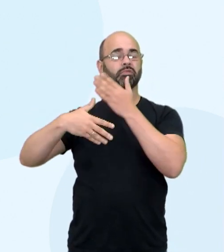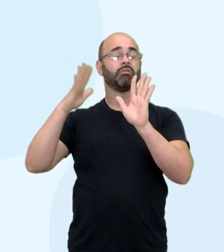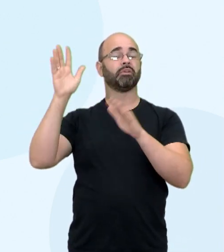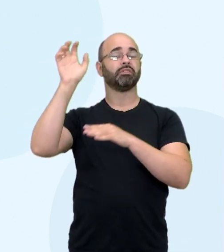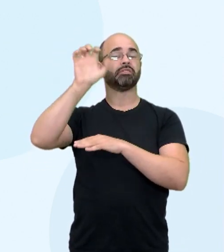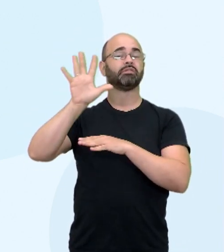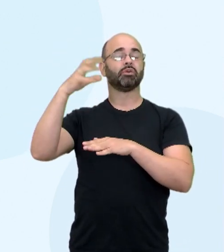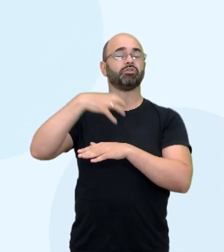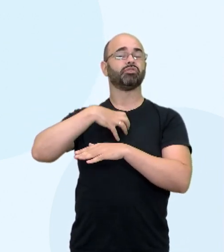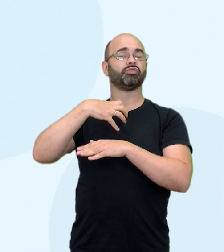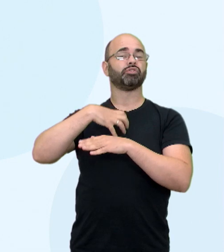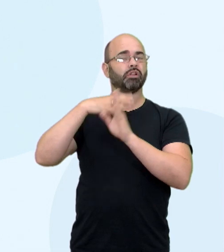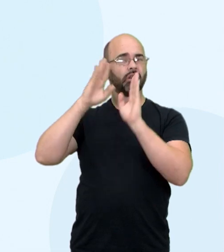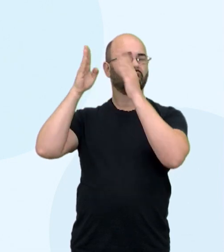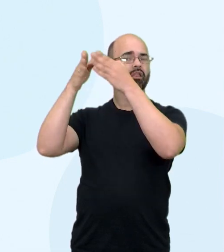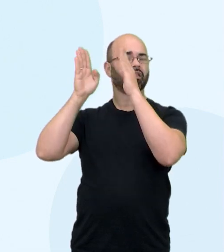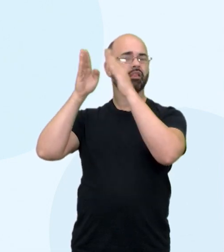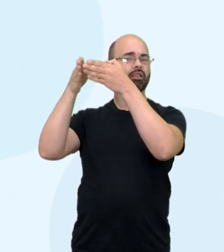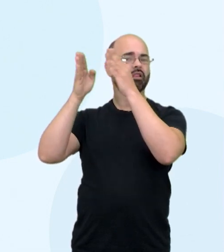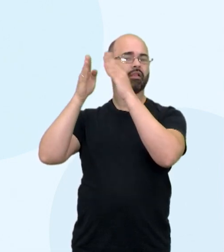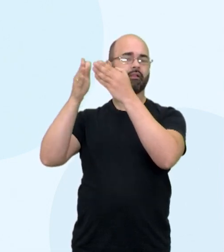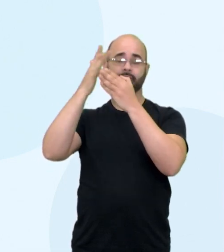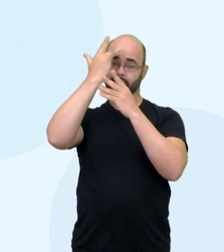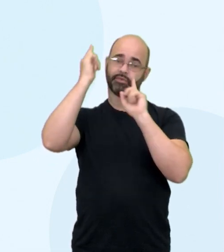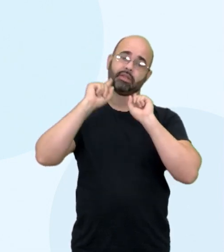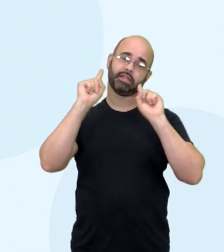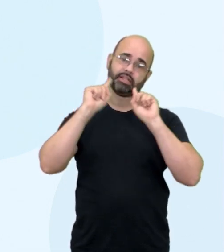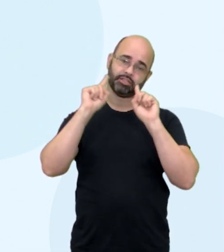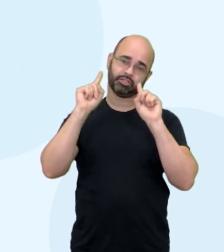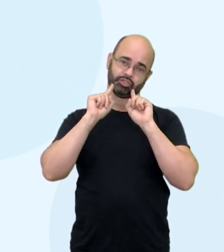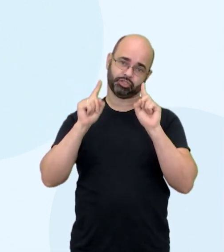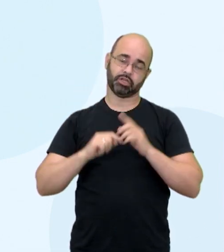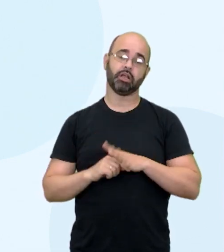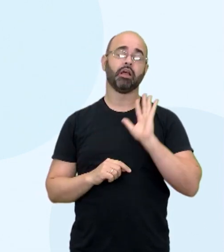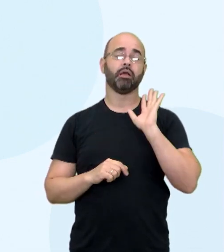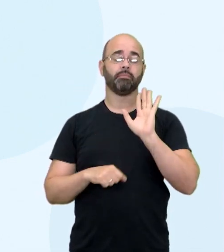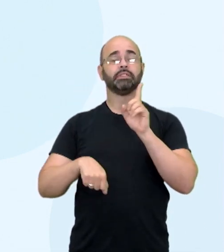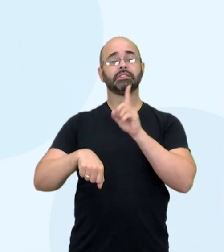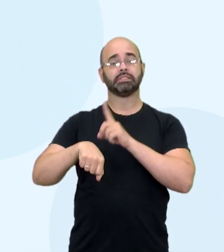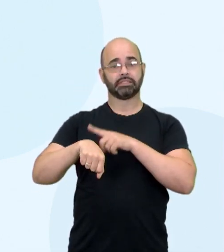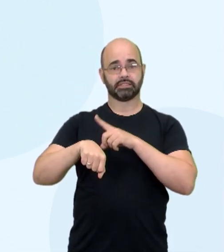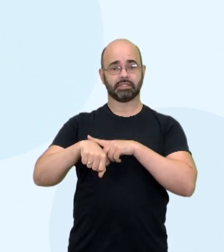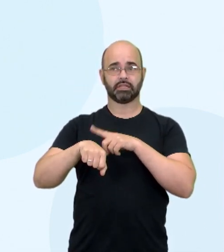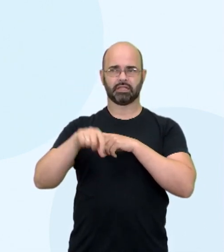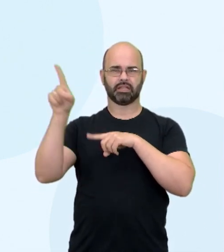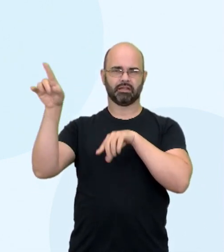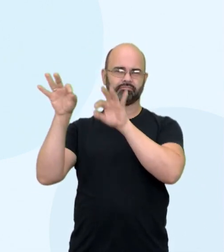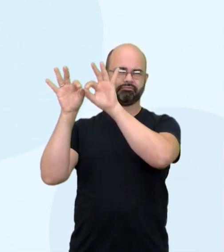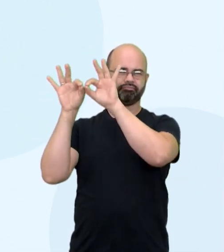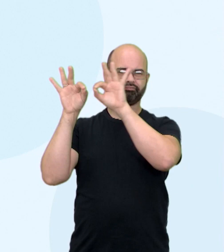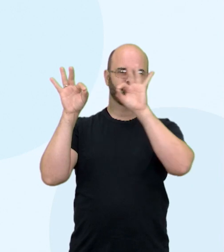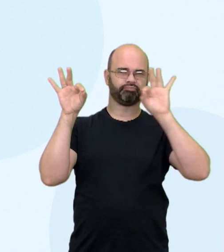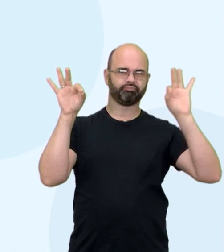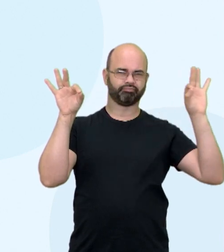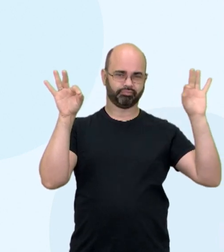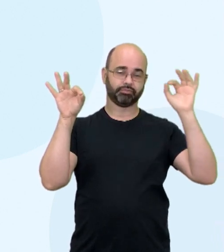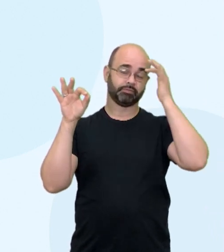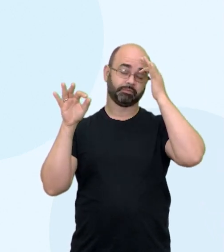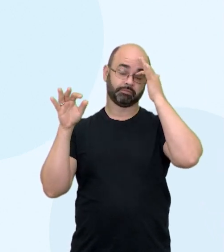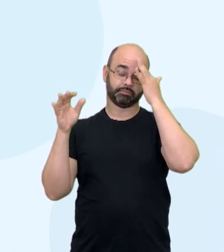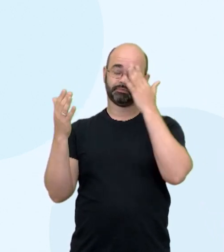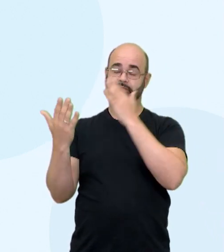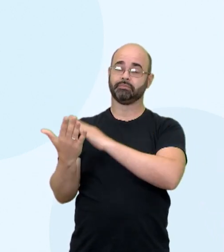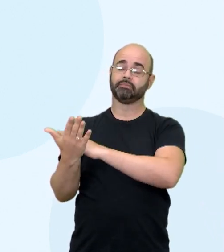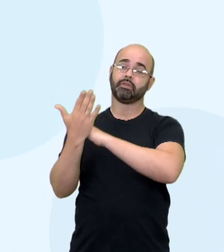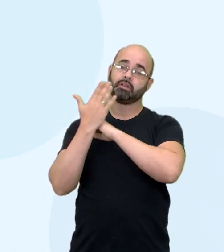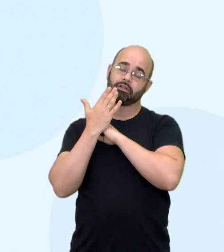fundamentalmente europeus, né? Mas ainda assim, essa linha do tempo ela serve para a gente entender um pouquinho melhor, né? Onde que a